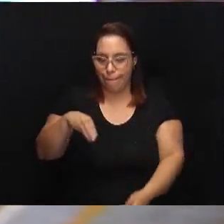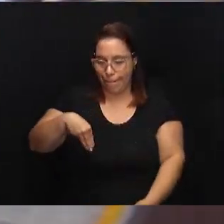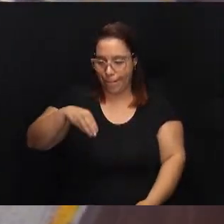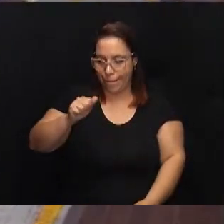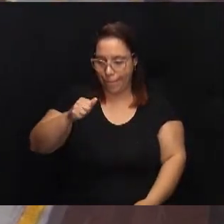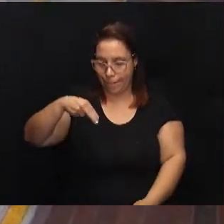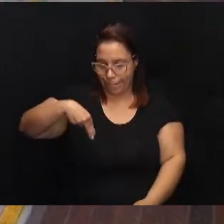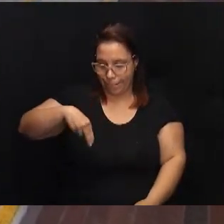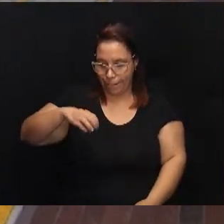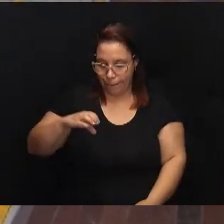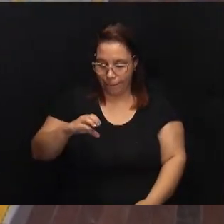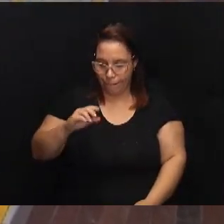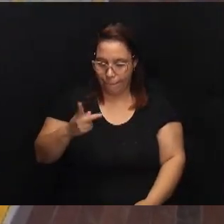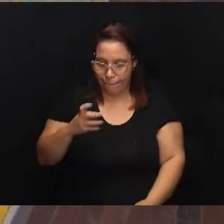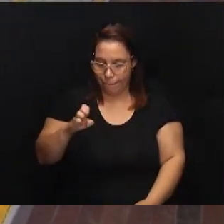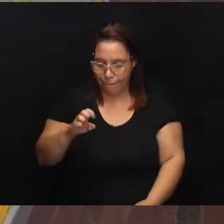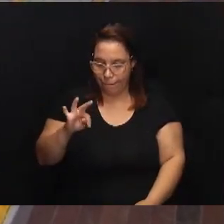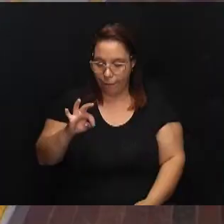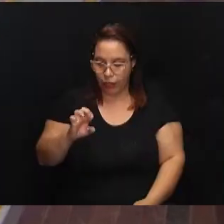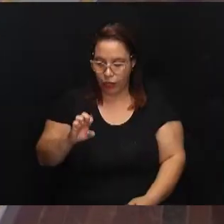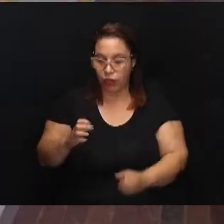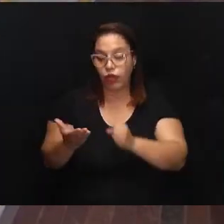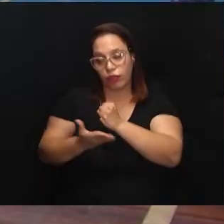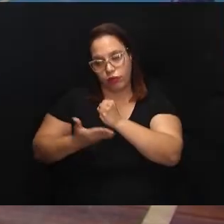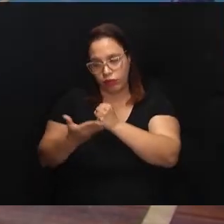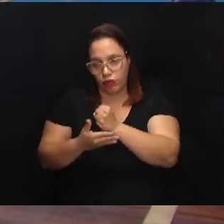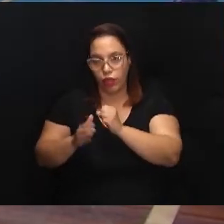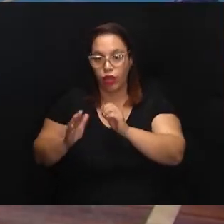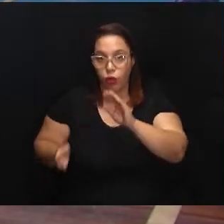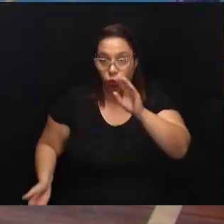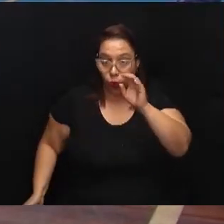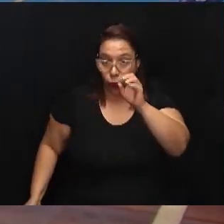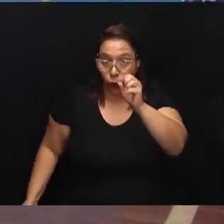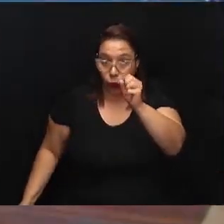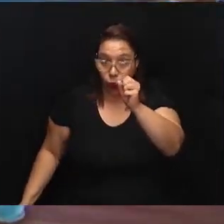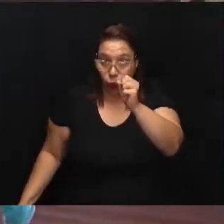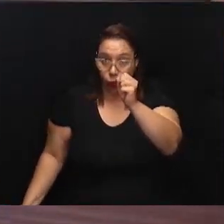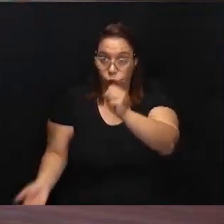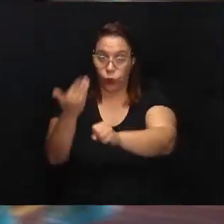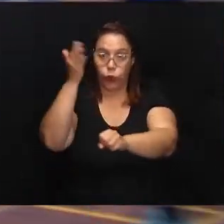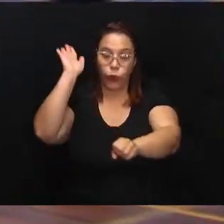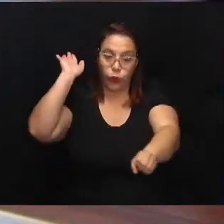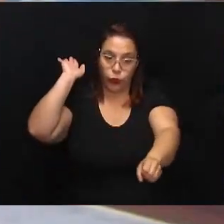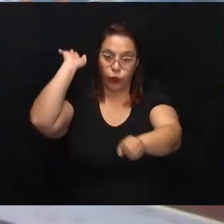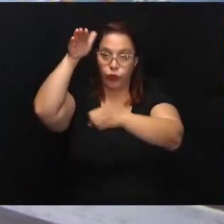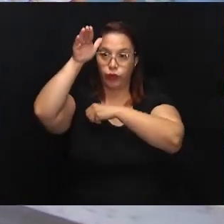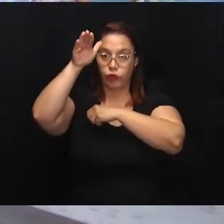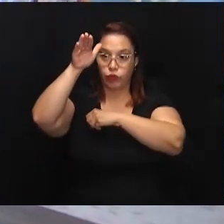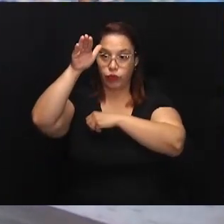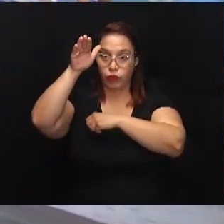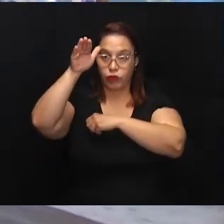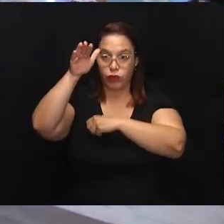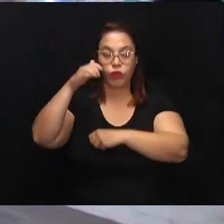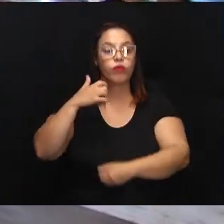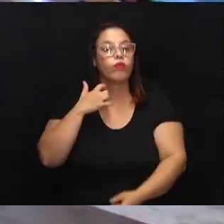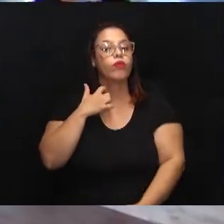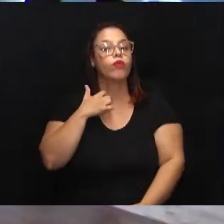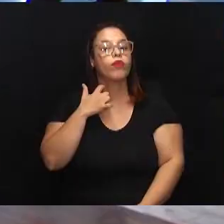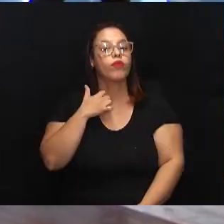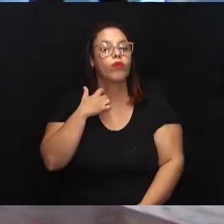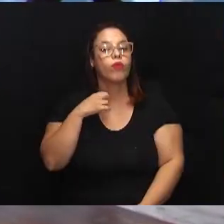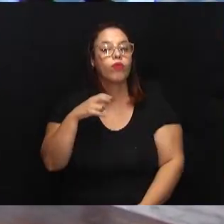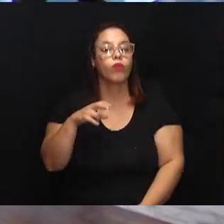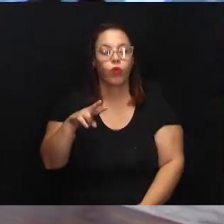recursos defensivos. Então, são esses fundamentos. E o saque? O saque é que é onde inicia realmente um rally e inicia o jogo de